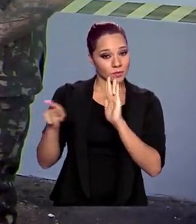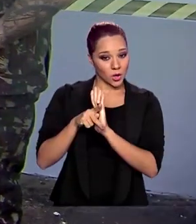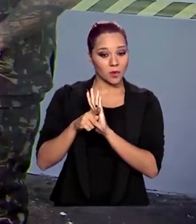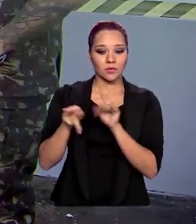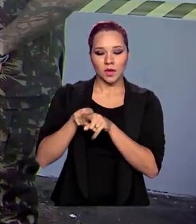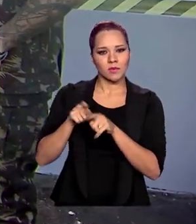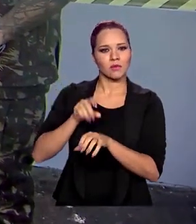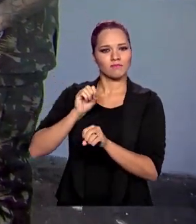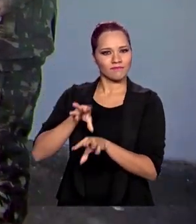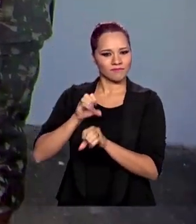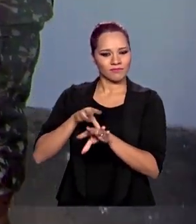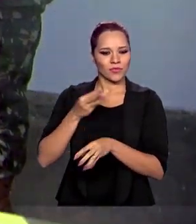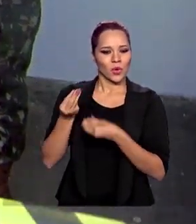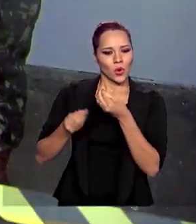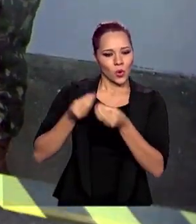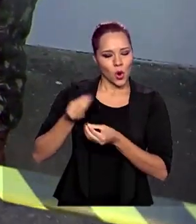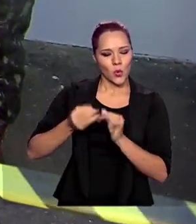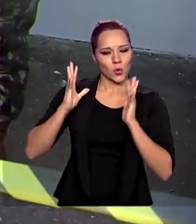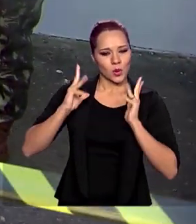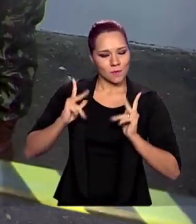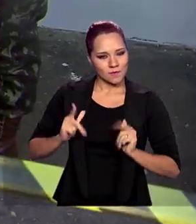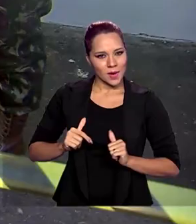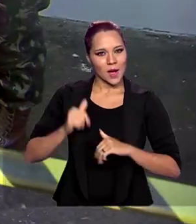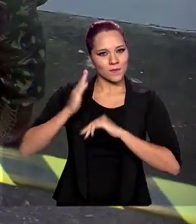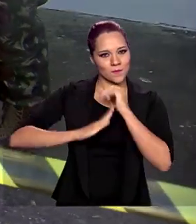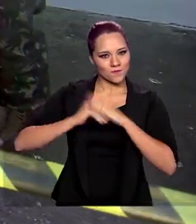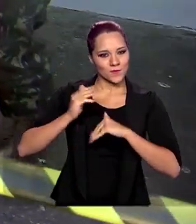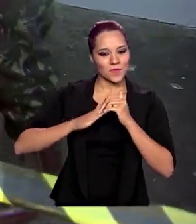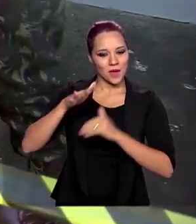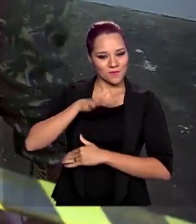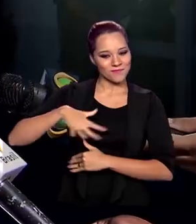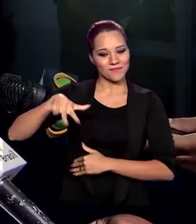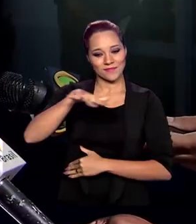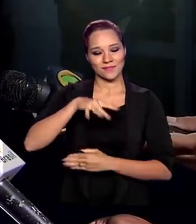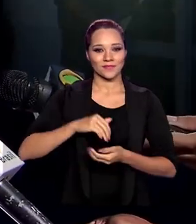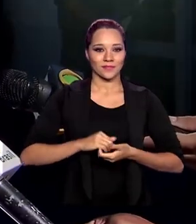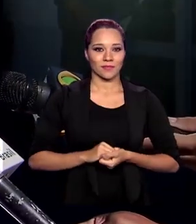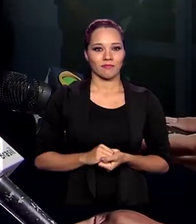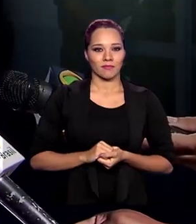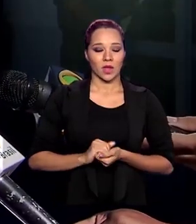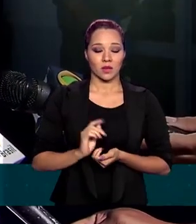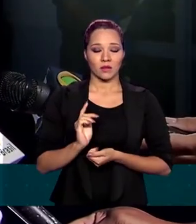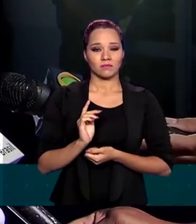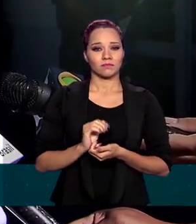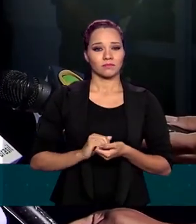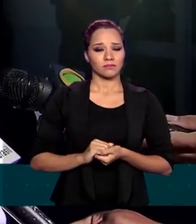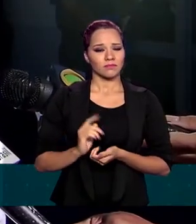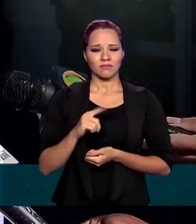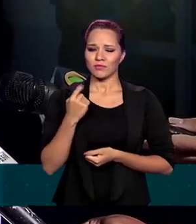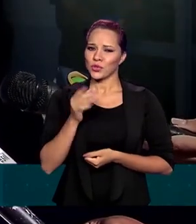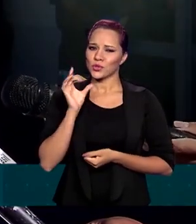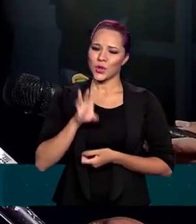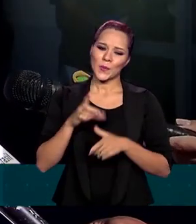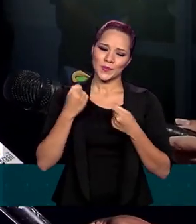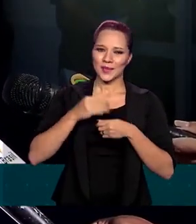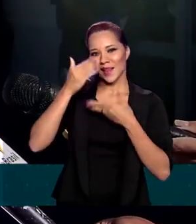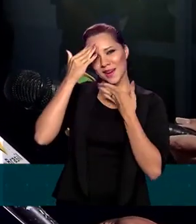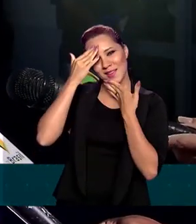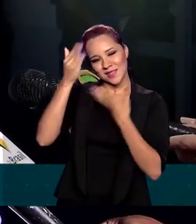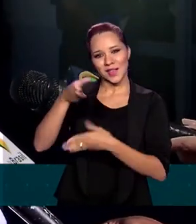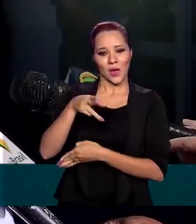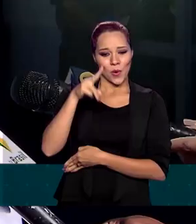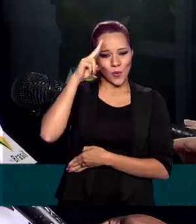ensinaram o procedimento aos profissionais que trabalham no local. A gente só tem a agradecer ao nosso Exército